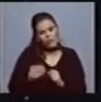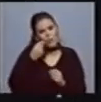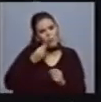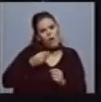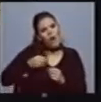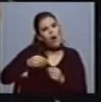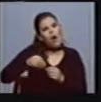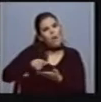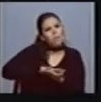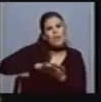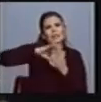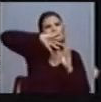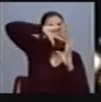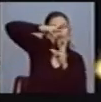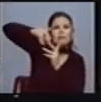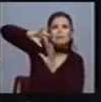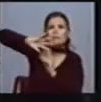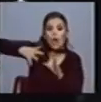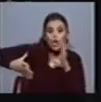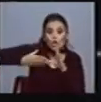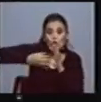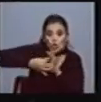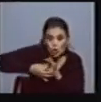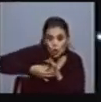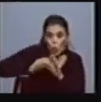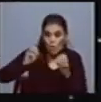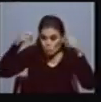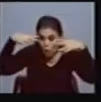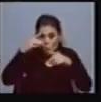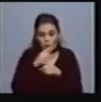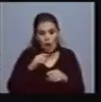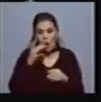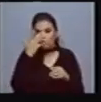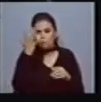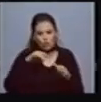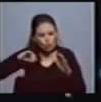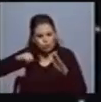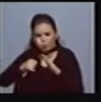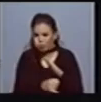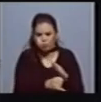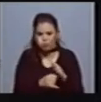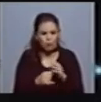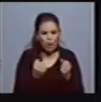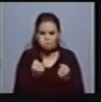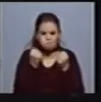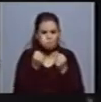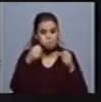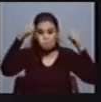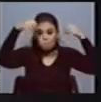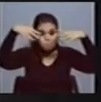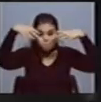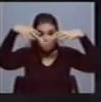universo, com luz. Porque os buracos negros, pela sua própria definição, não conseguem emitir luz,